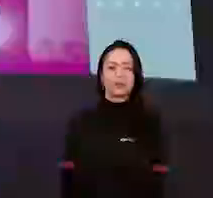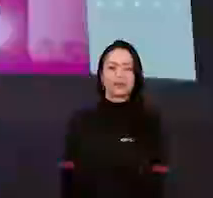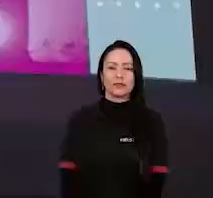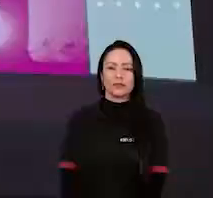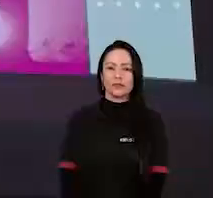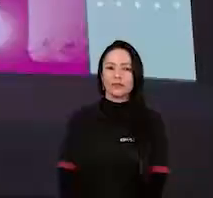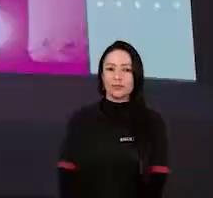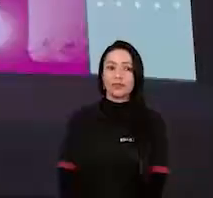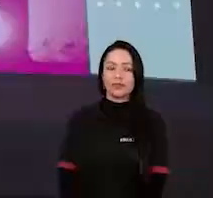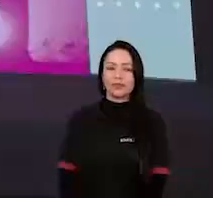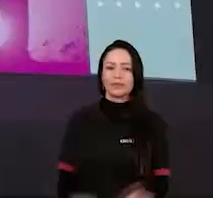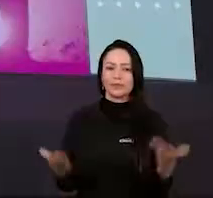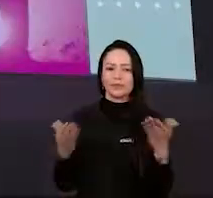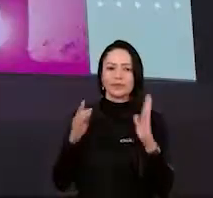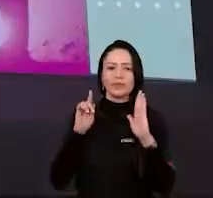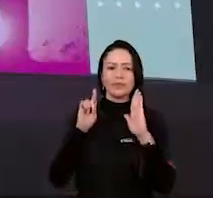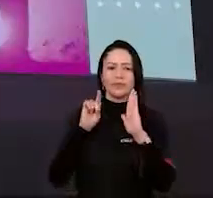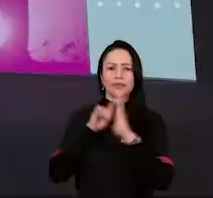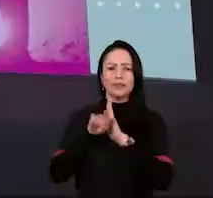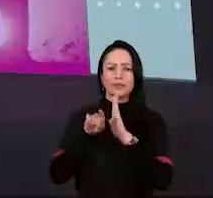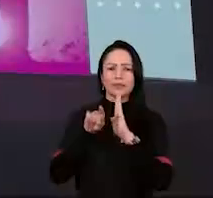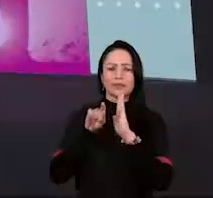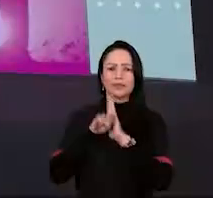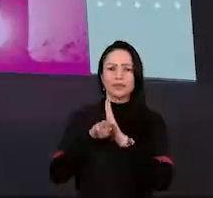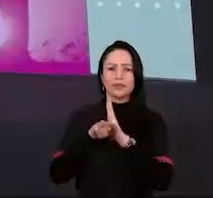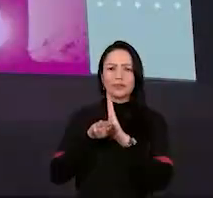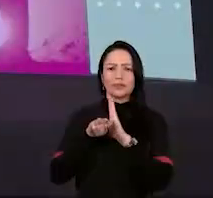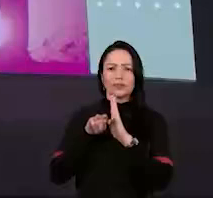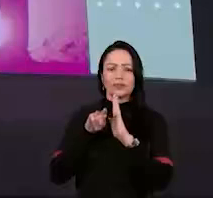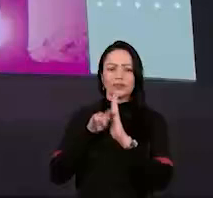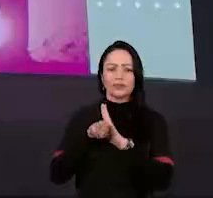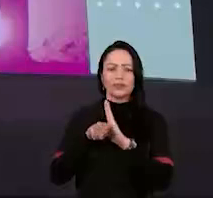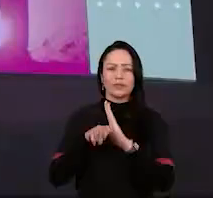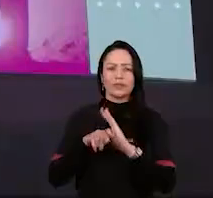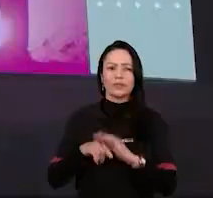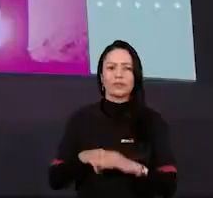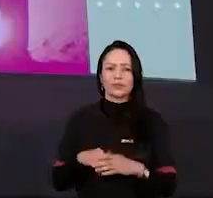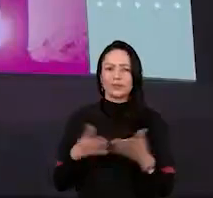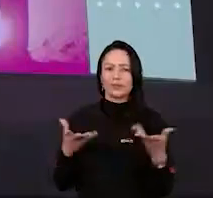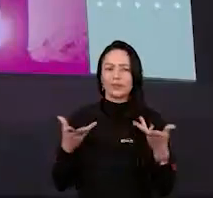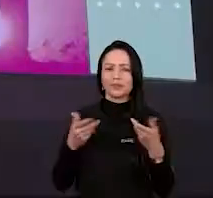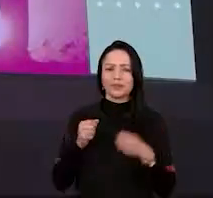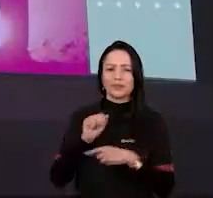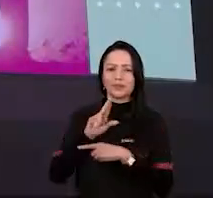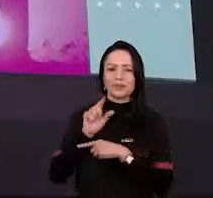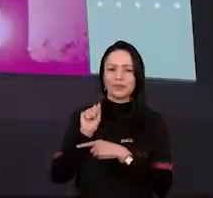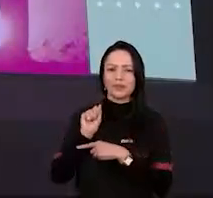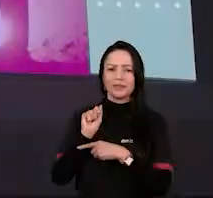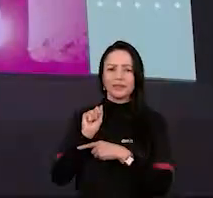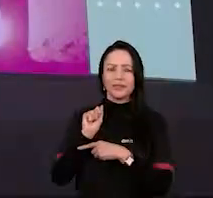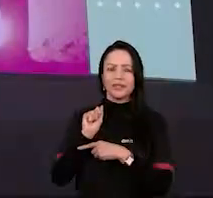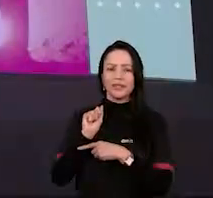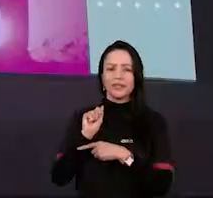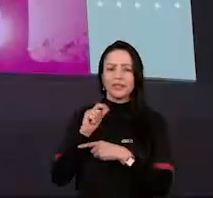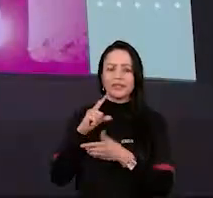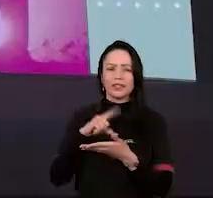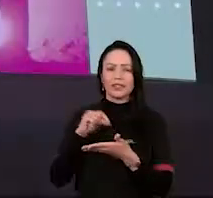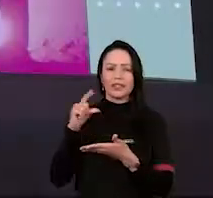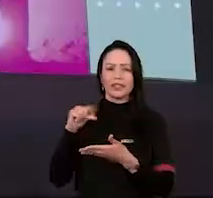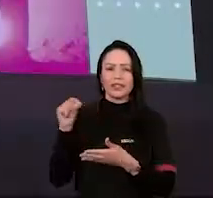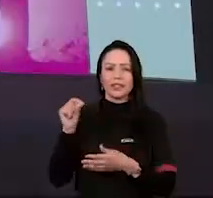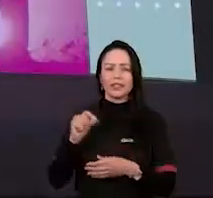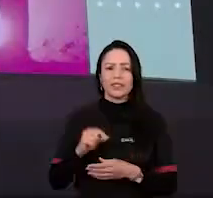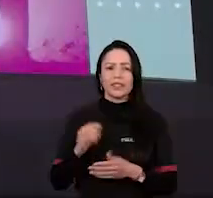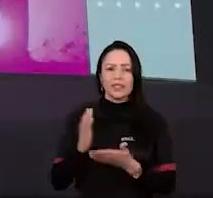Bom, podemos agora ir para as perguntas? Sim. Vamos lá. Fantástica aula, chegaram muitas perguntas, eu selecionei aqui, a gente